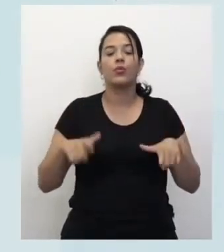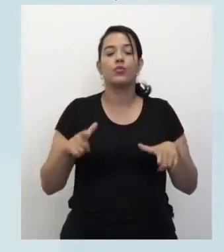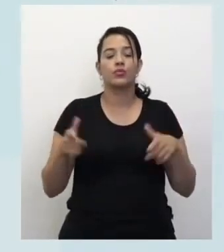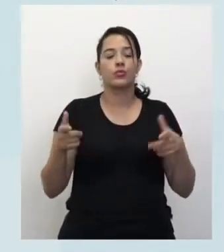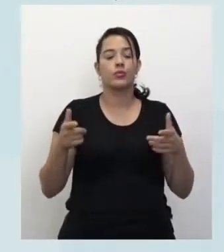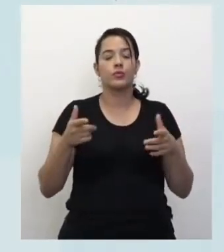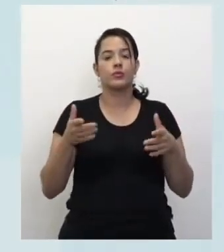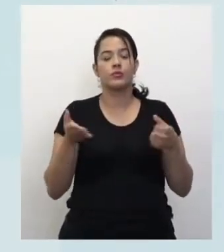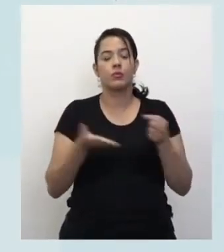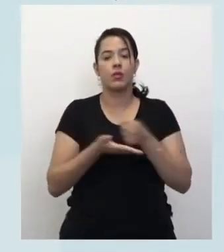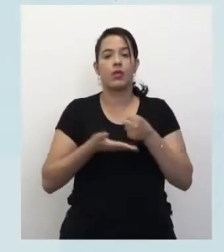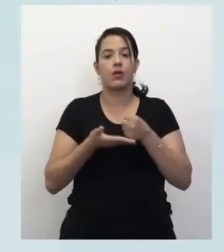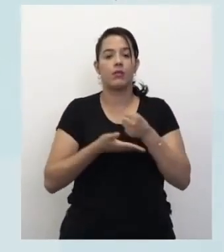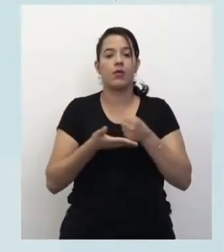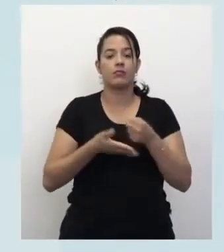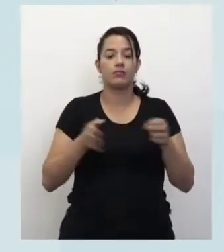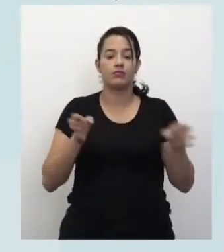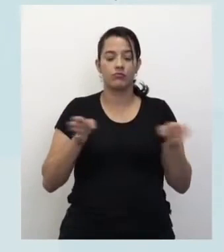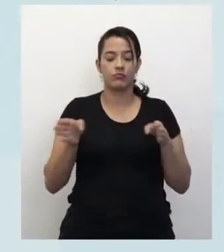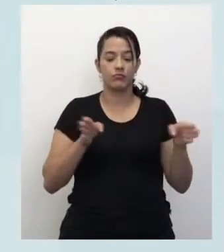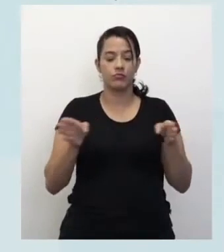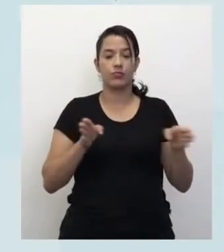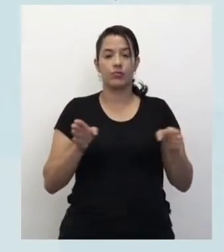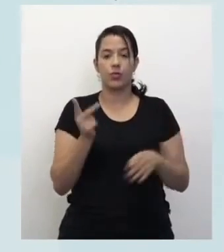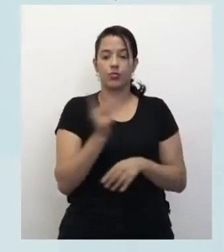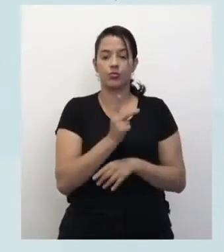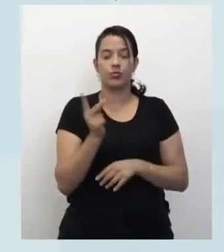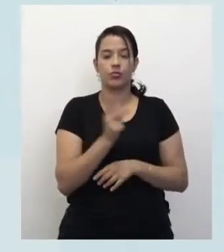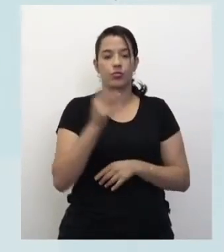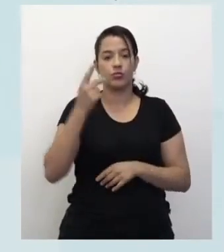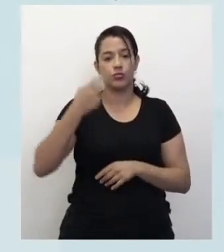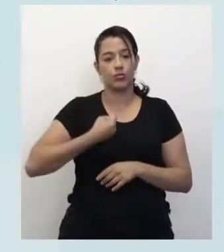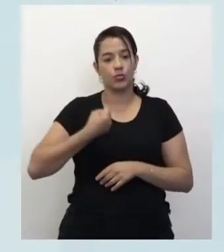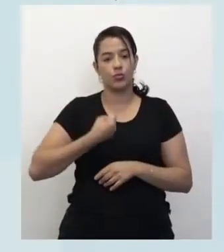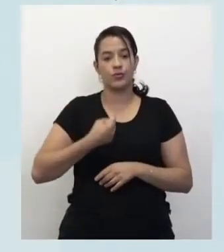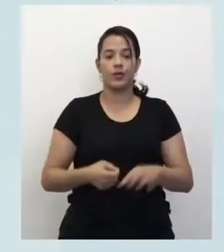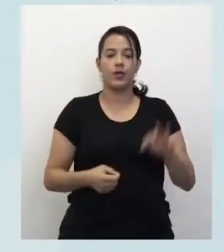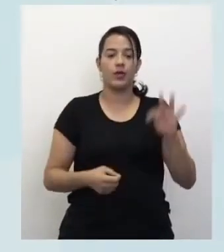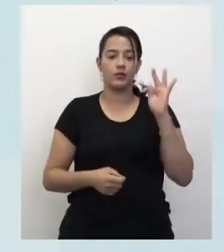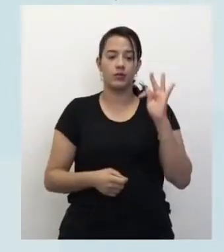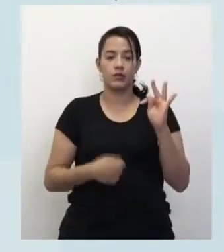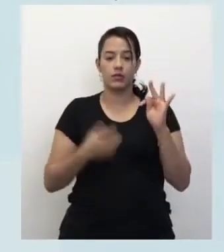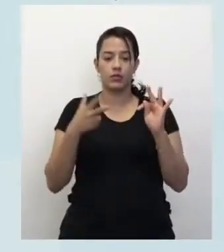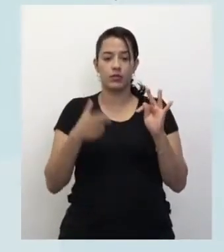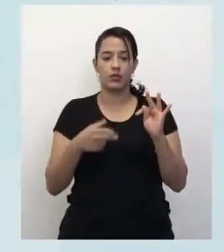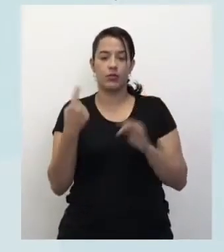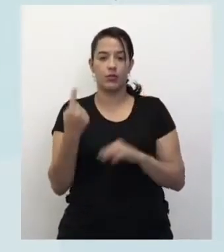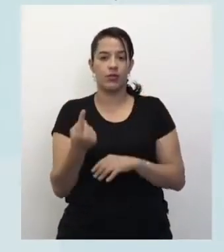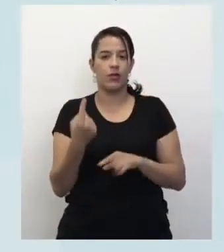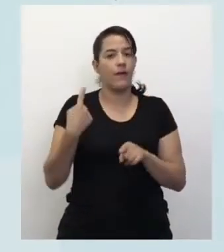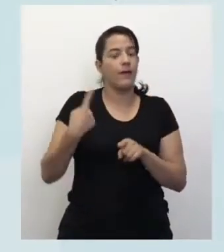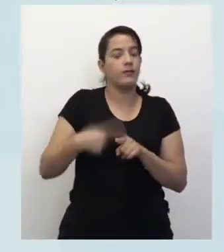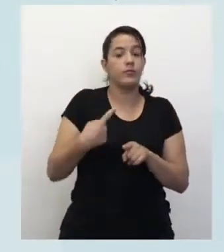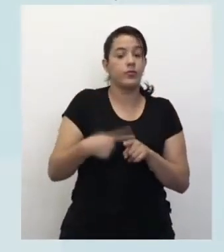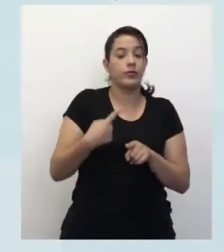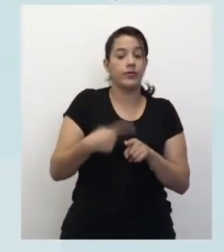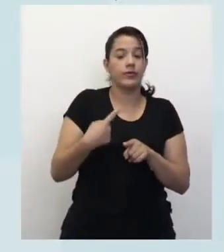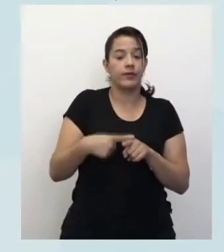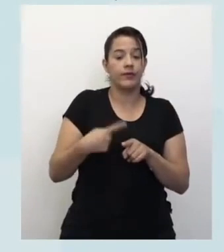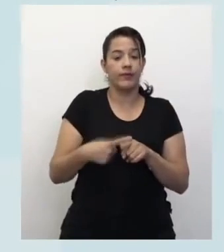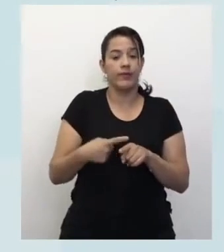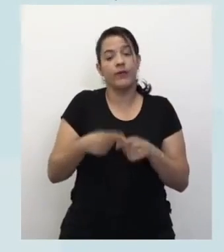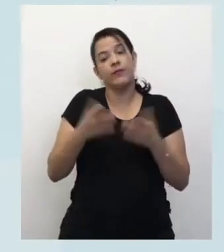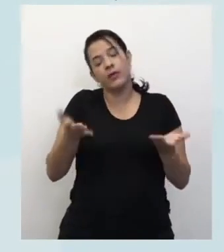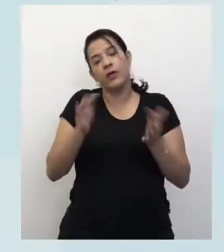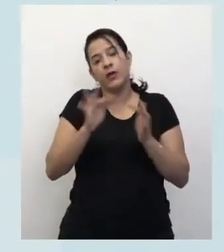a relação algébrica entre eles? Eu vou partir do T igual a 1. Mas Por quê, Tony? Porque é